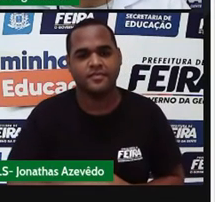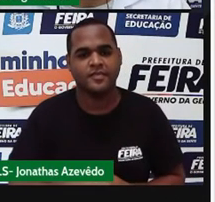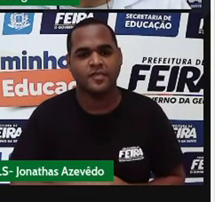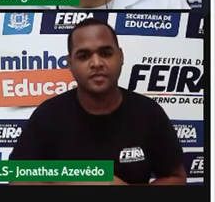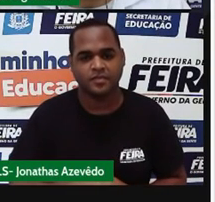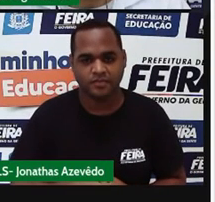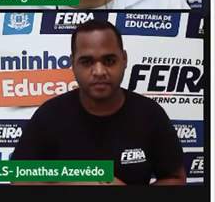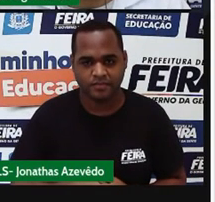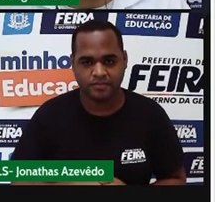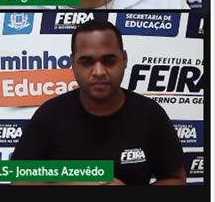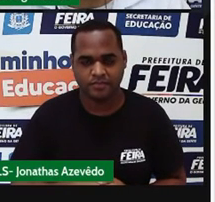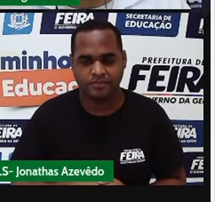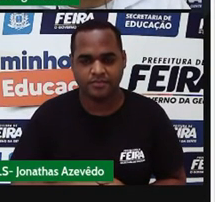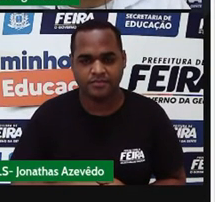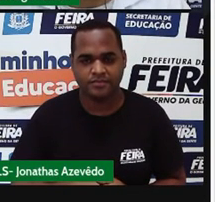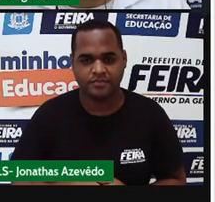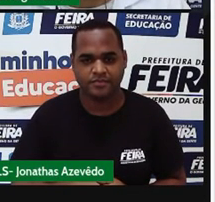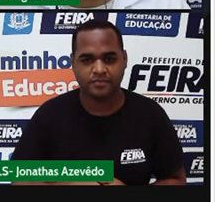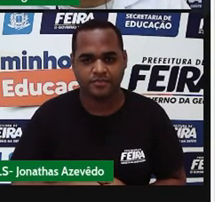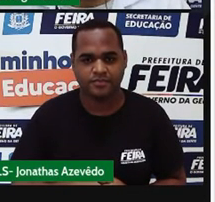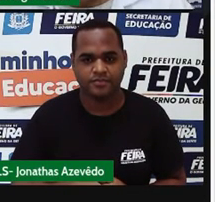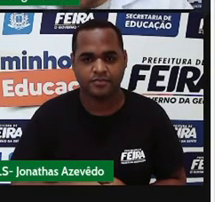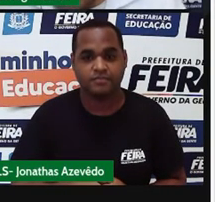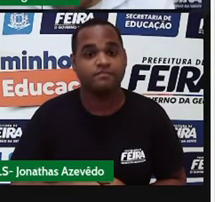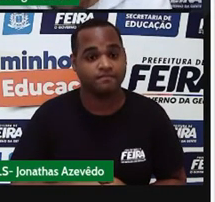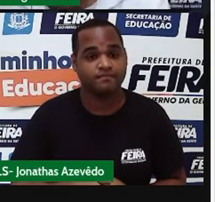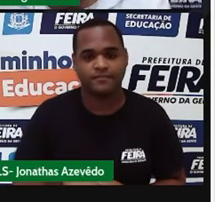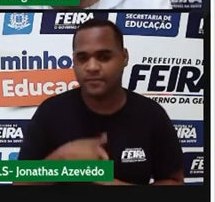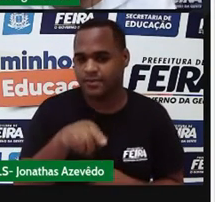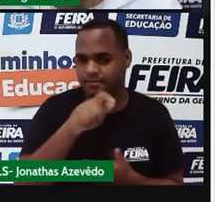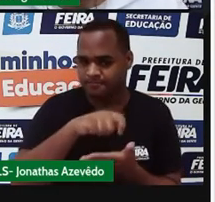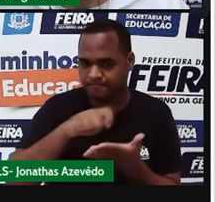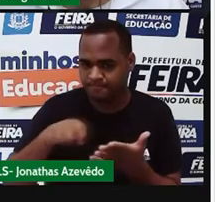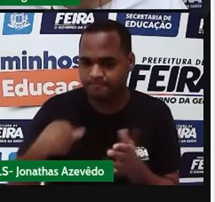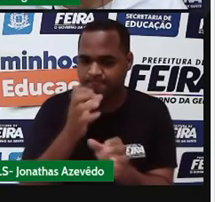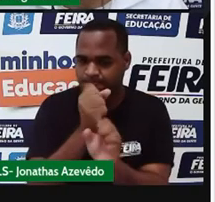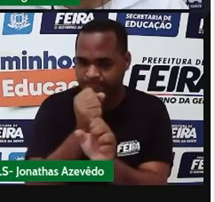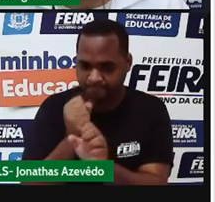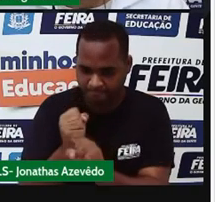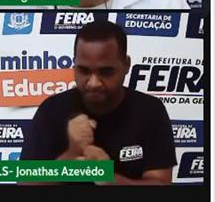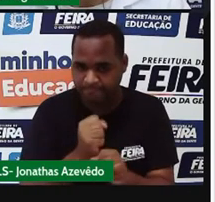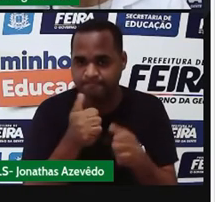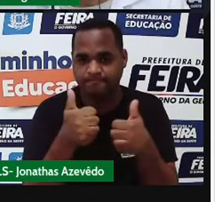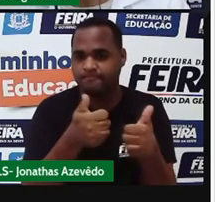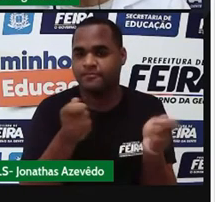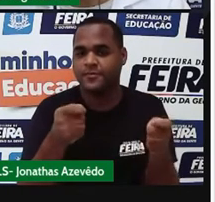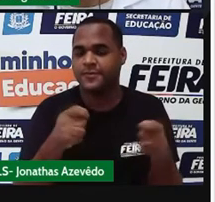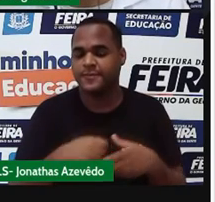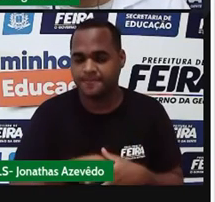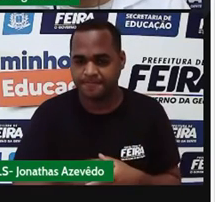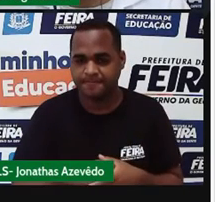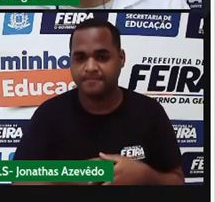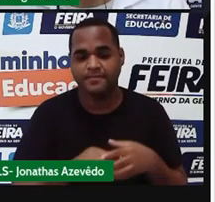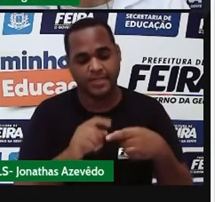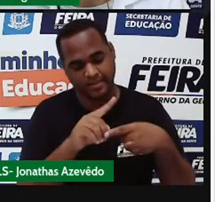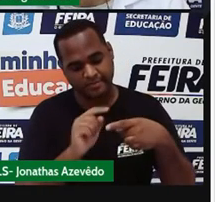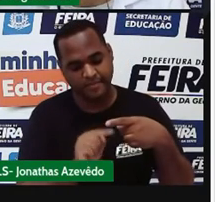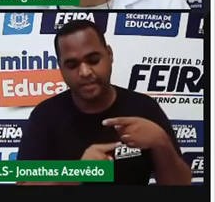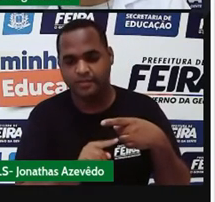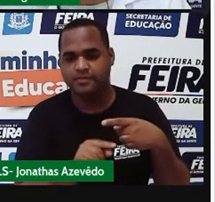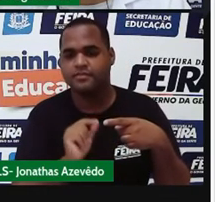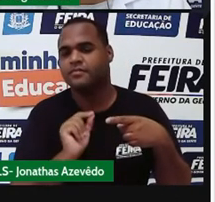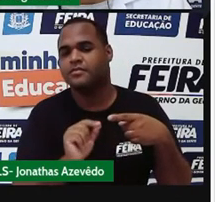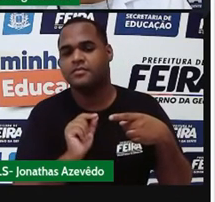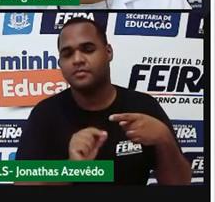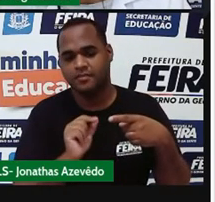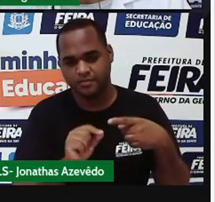- 5 E aí você já vai fazendo a continha e embaixo você vai fazer assim